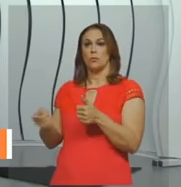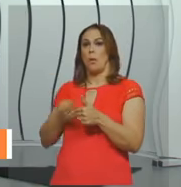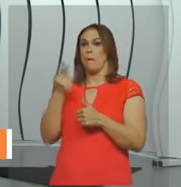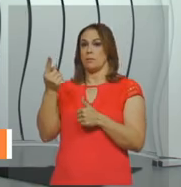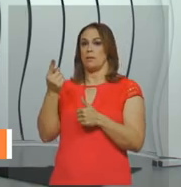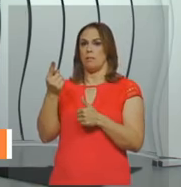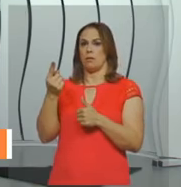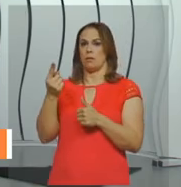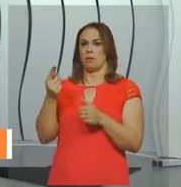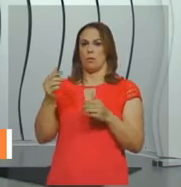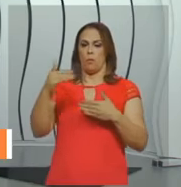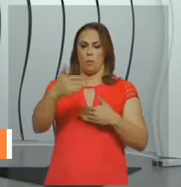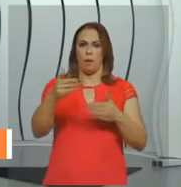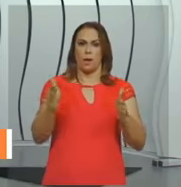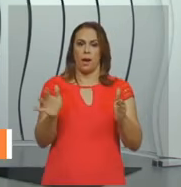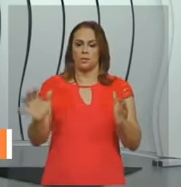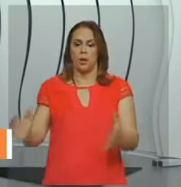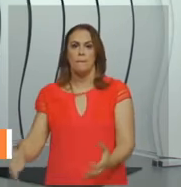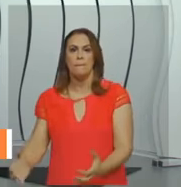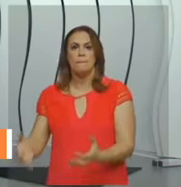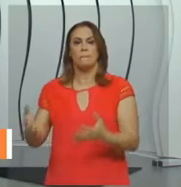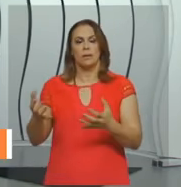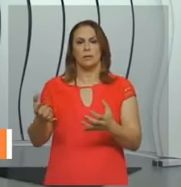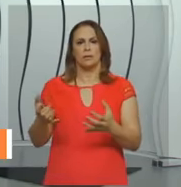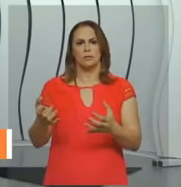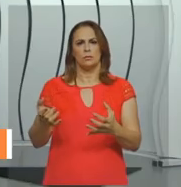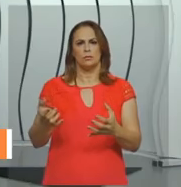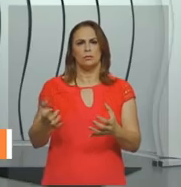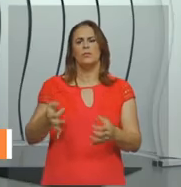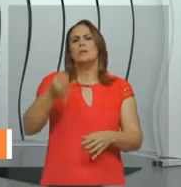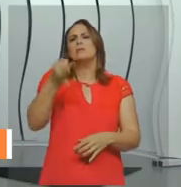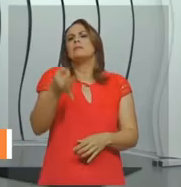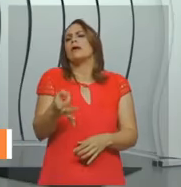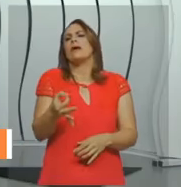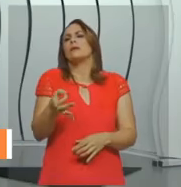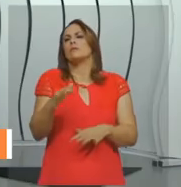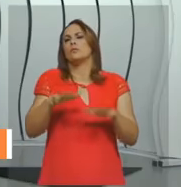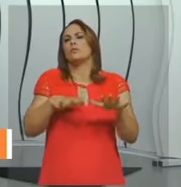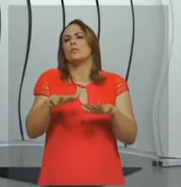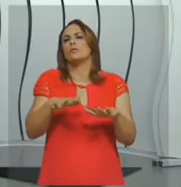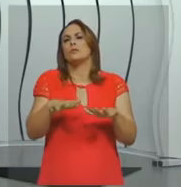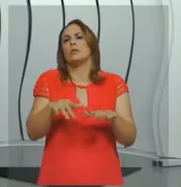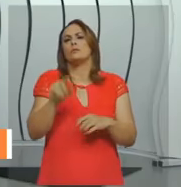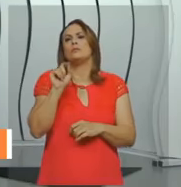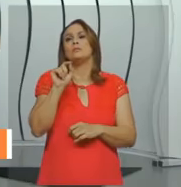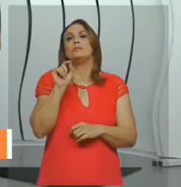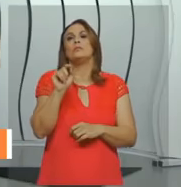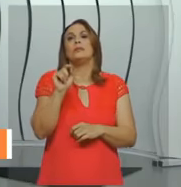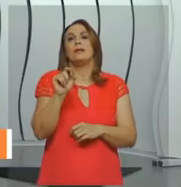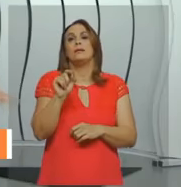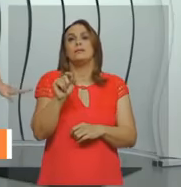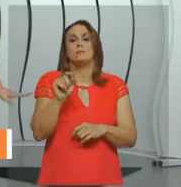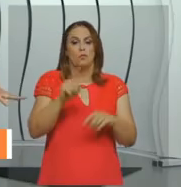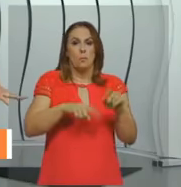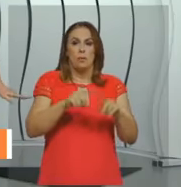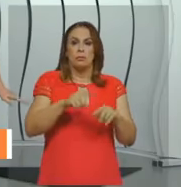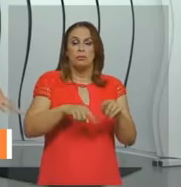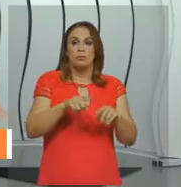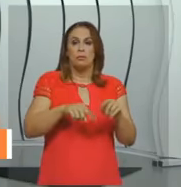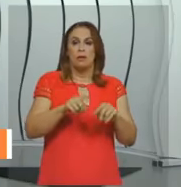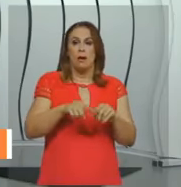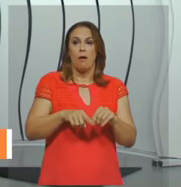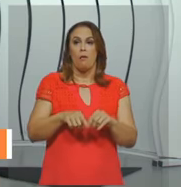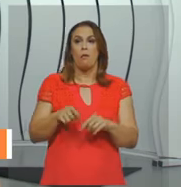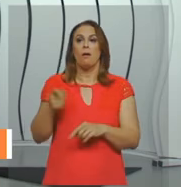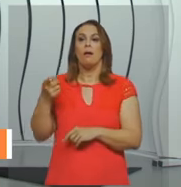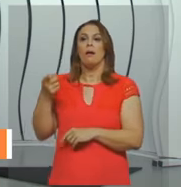uma caixa. Qual que seria correto? Se eu tiver um objeto aqui no chão, eu tenho que agachar dessa forma,